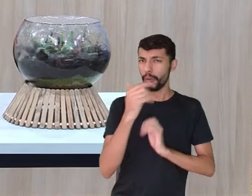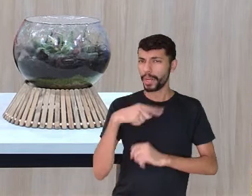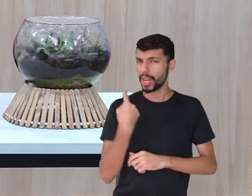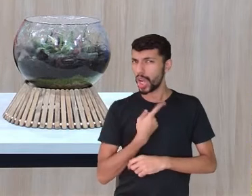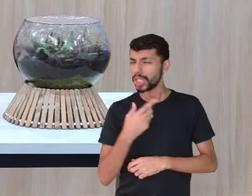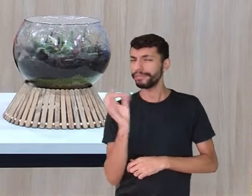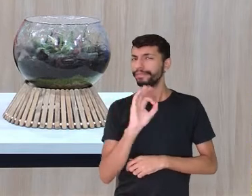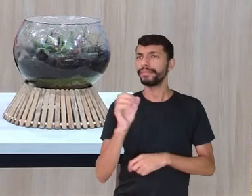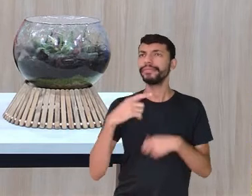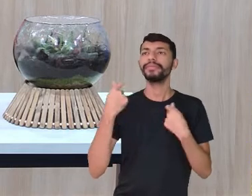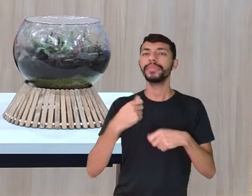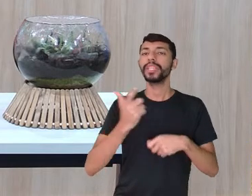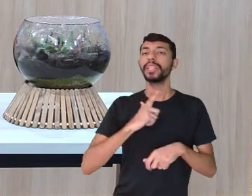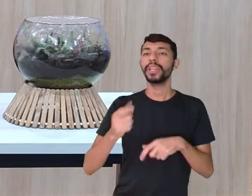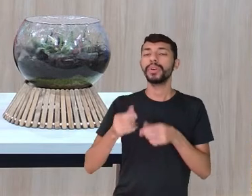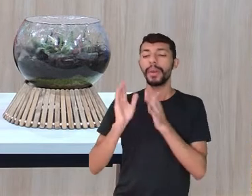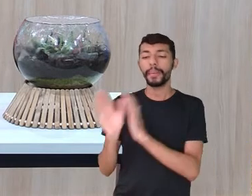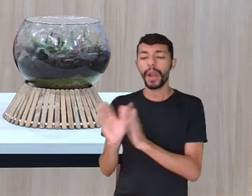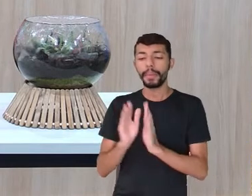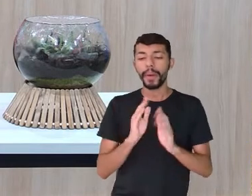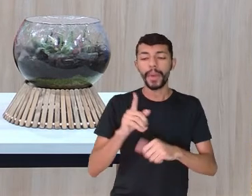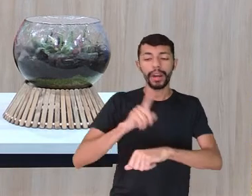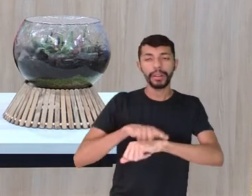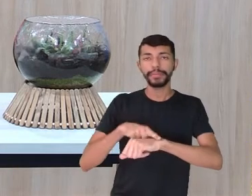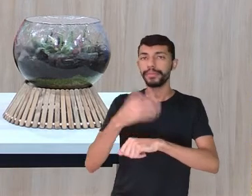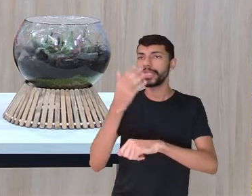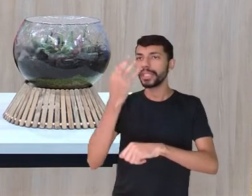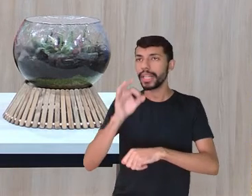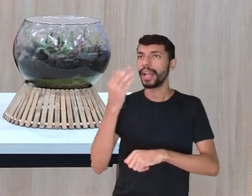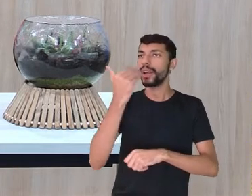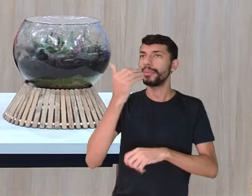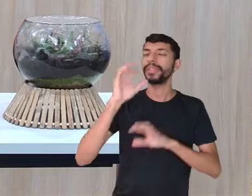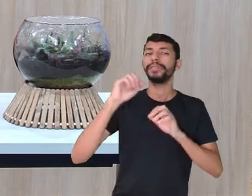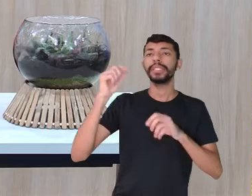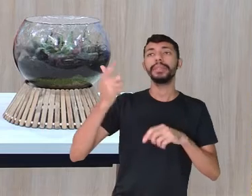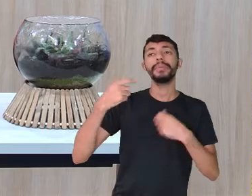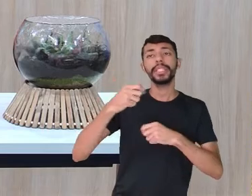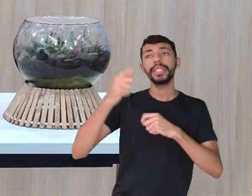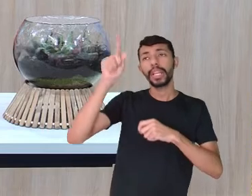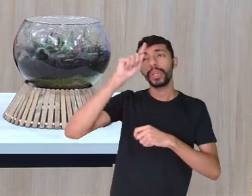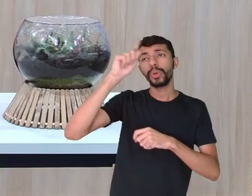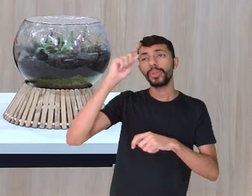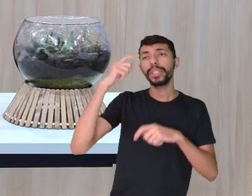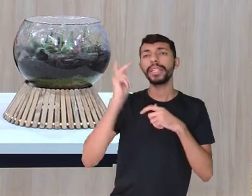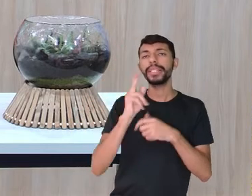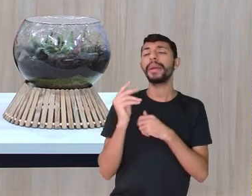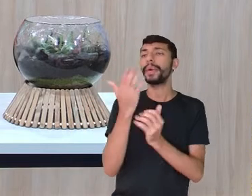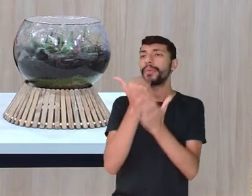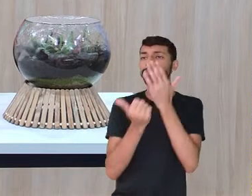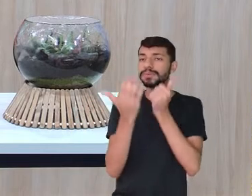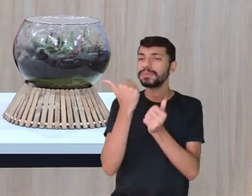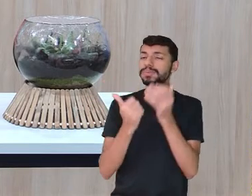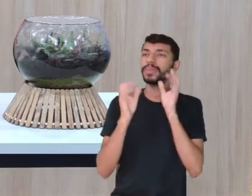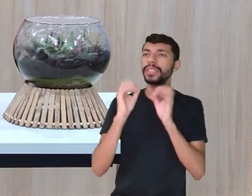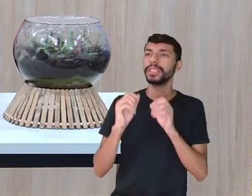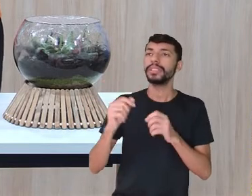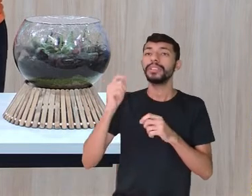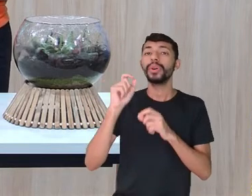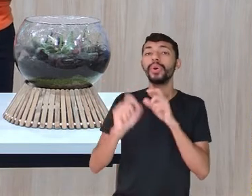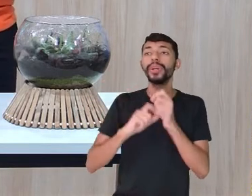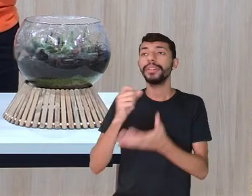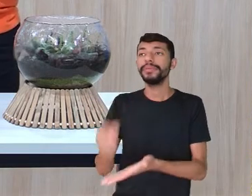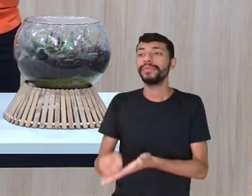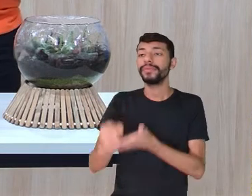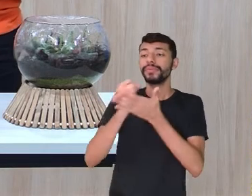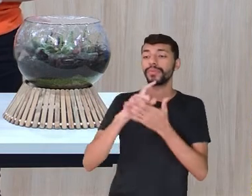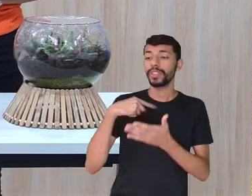que ter as refeições certas e precisamos todo dia de estar repondo esse alimento que vai nos